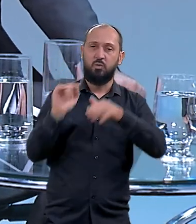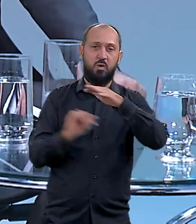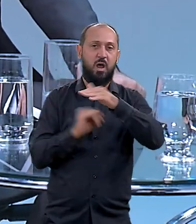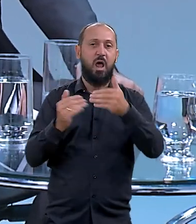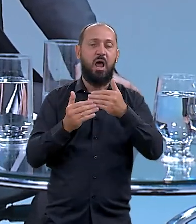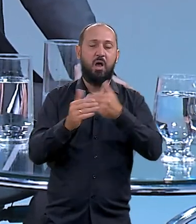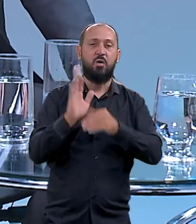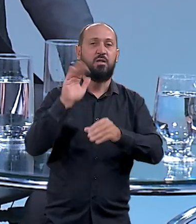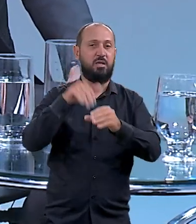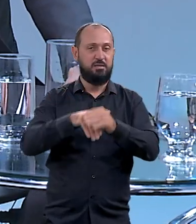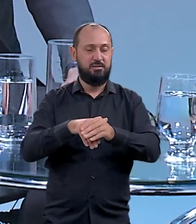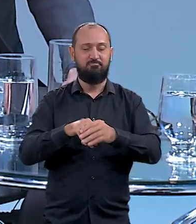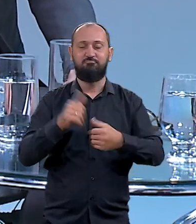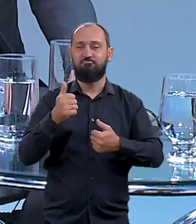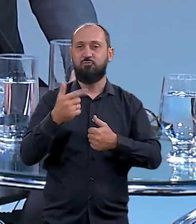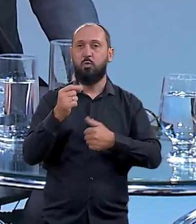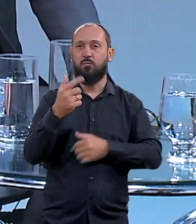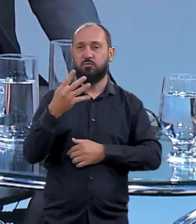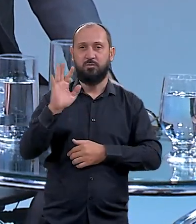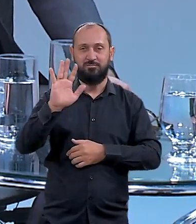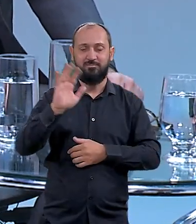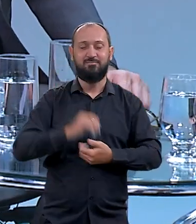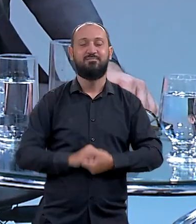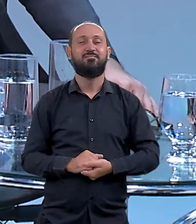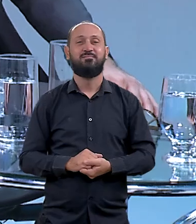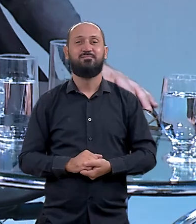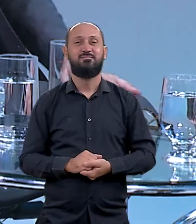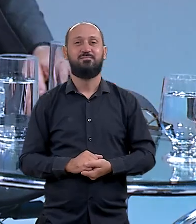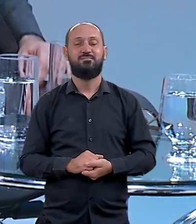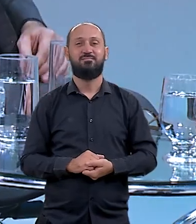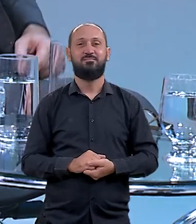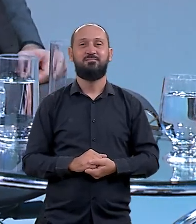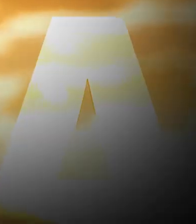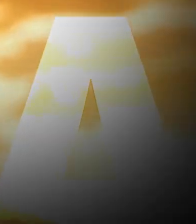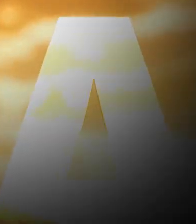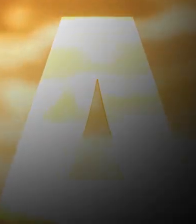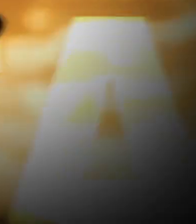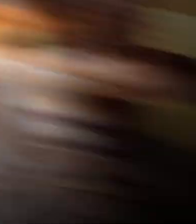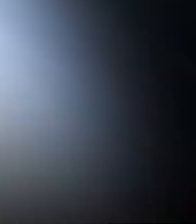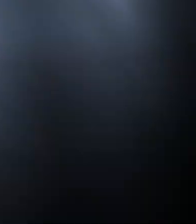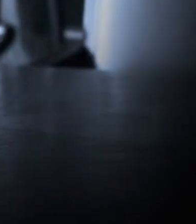órgão agora nas eleições de 2024. Fique com a gente.